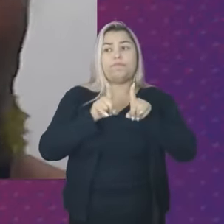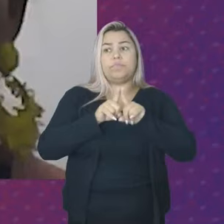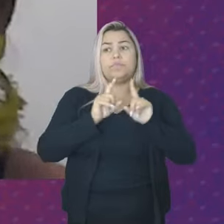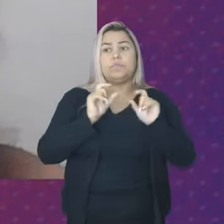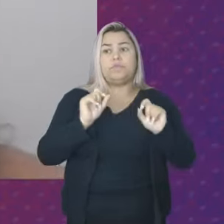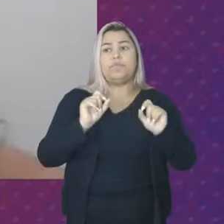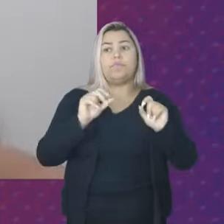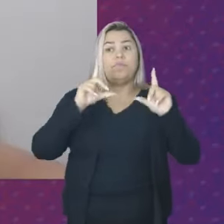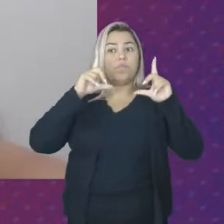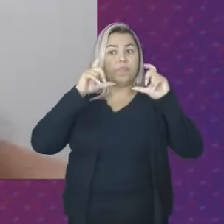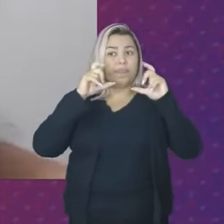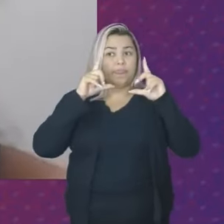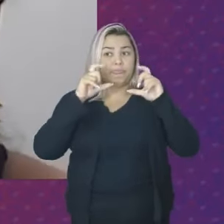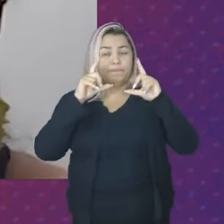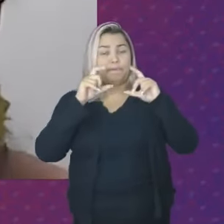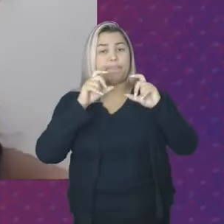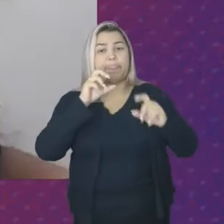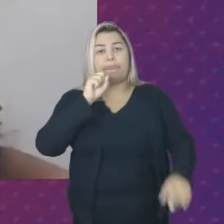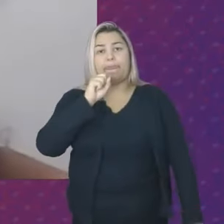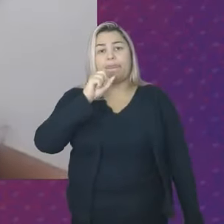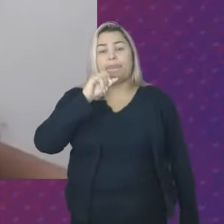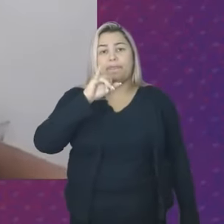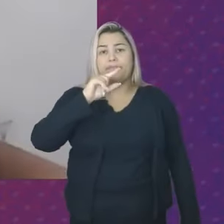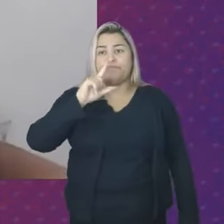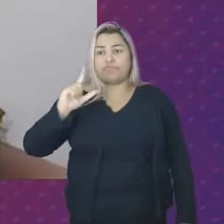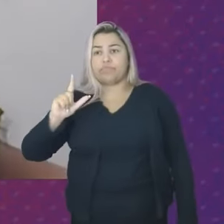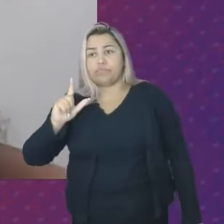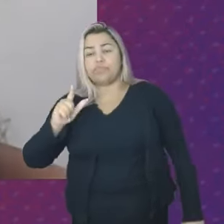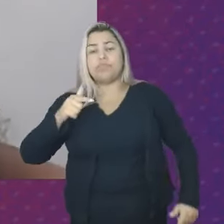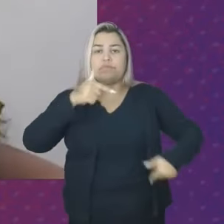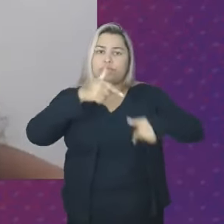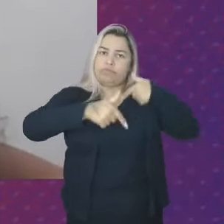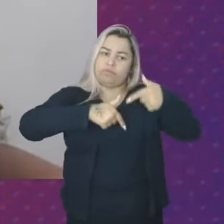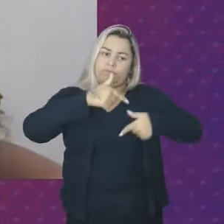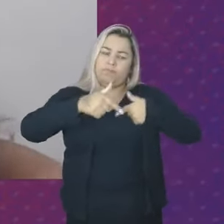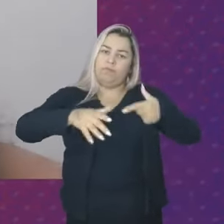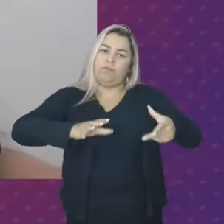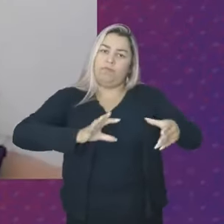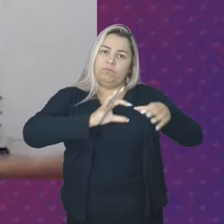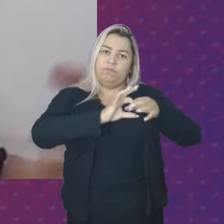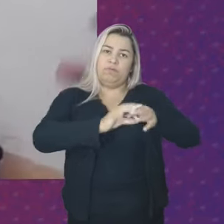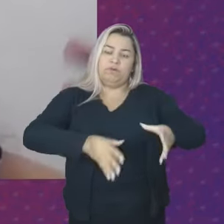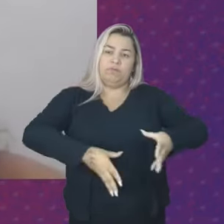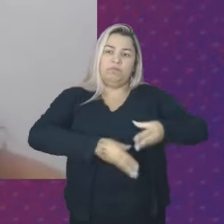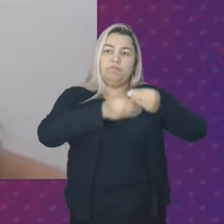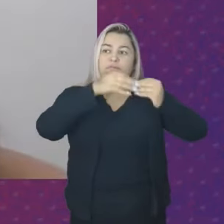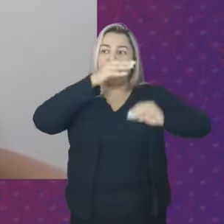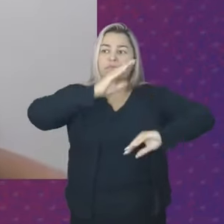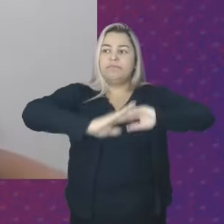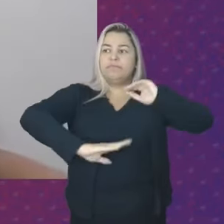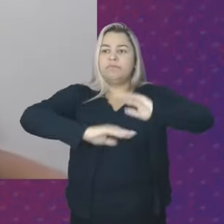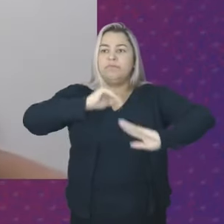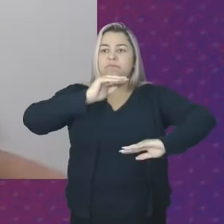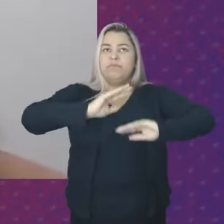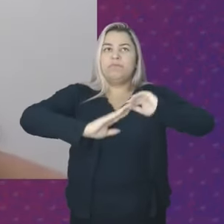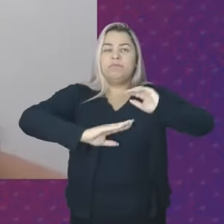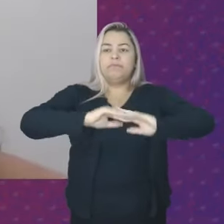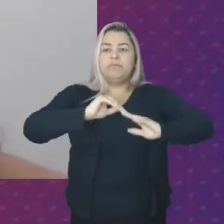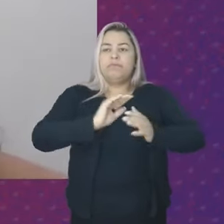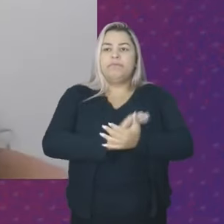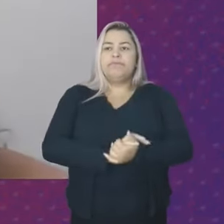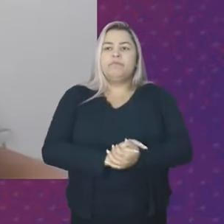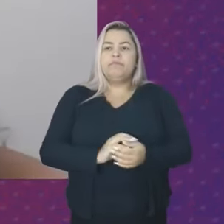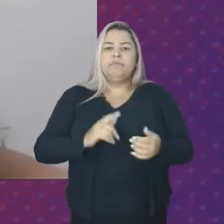pode ser um fotógrafo, um social media, ou uma pessoa que execute as funções, mas esse